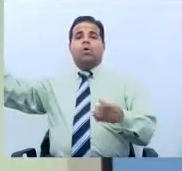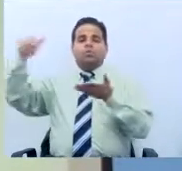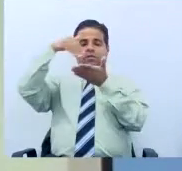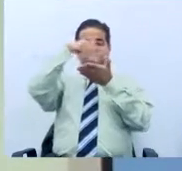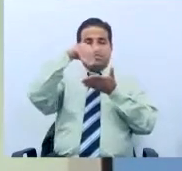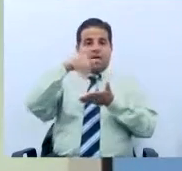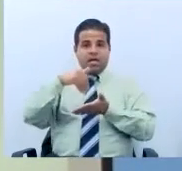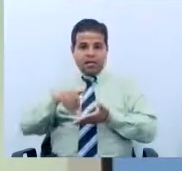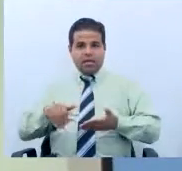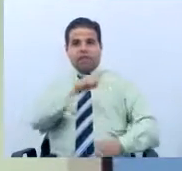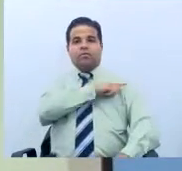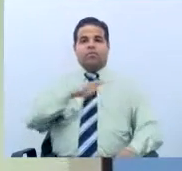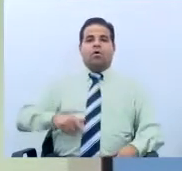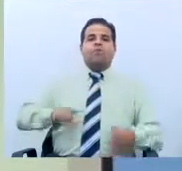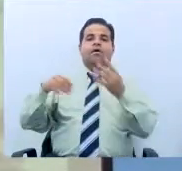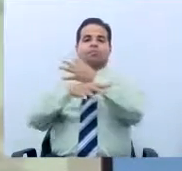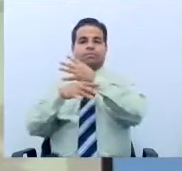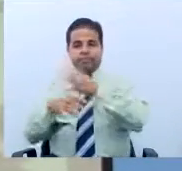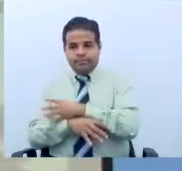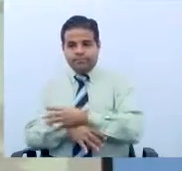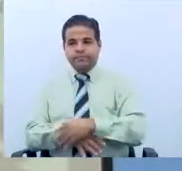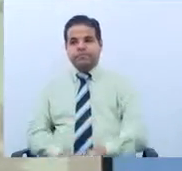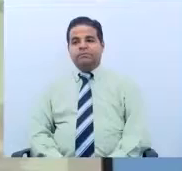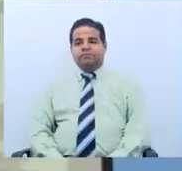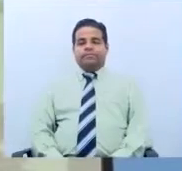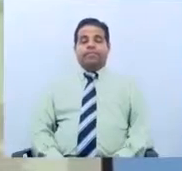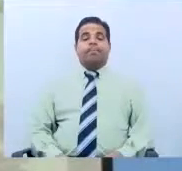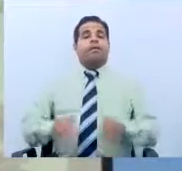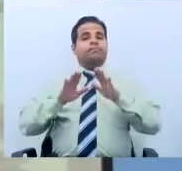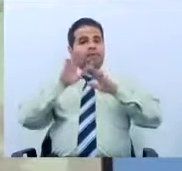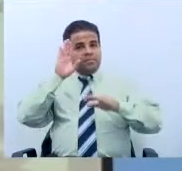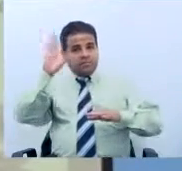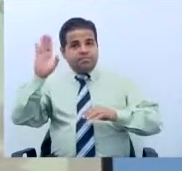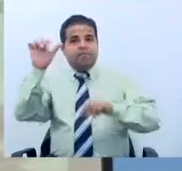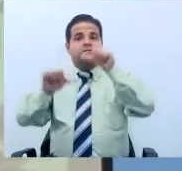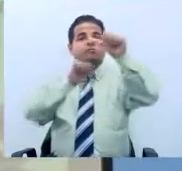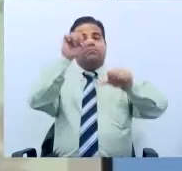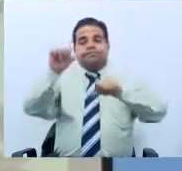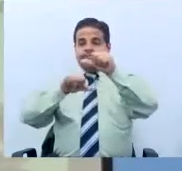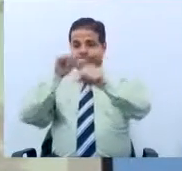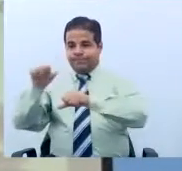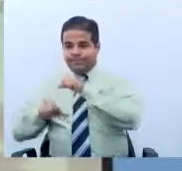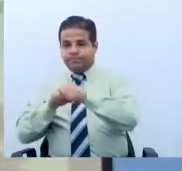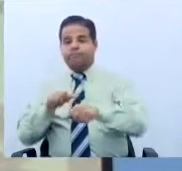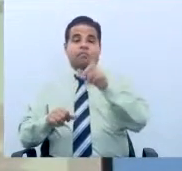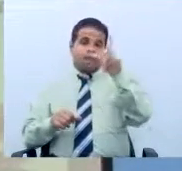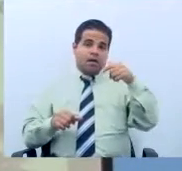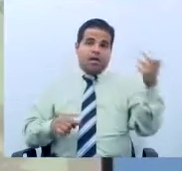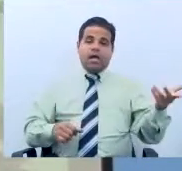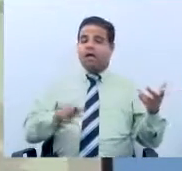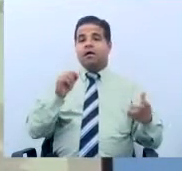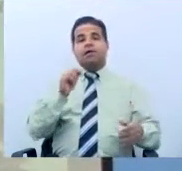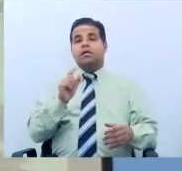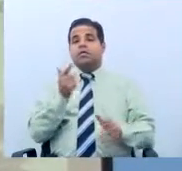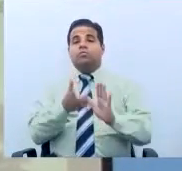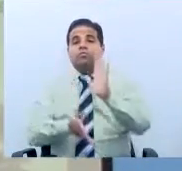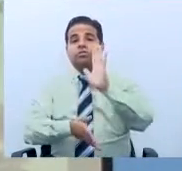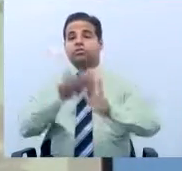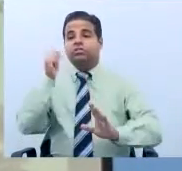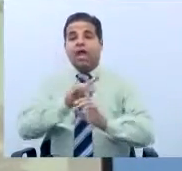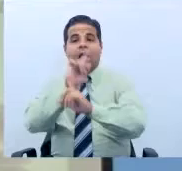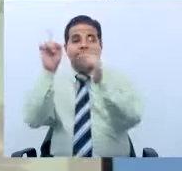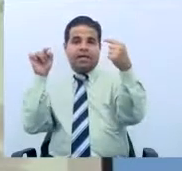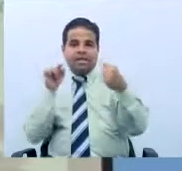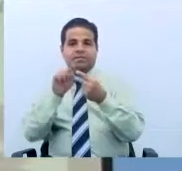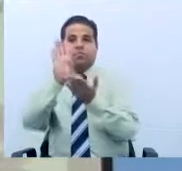secretarias do governo municipal. As principais alterações é que não distingue mais a aplicação